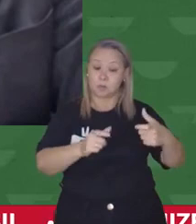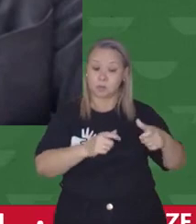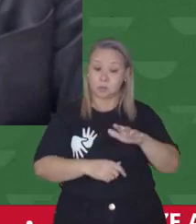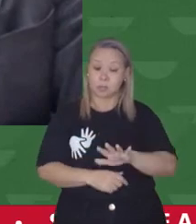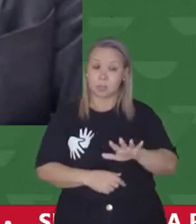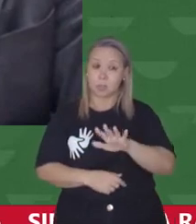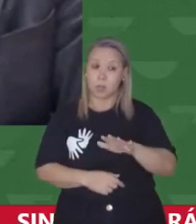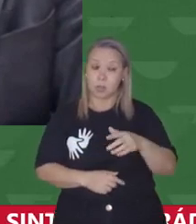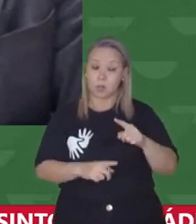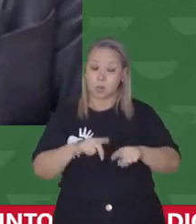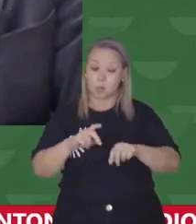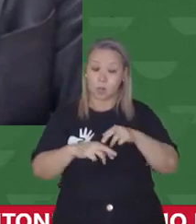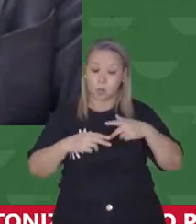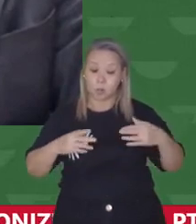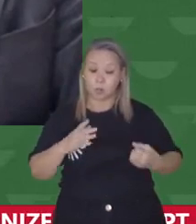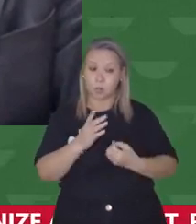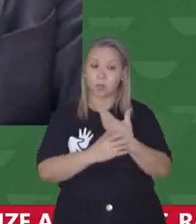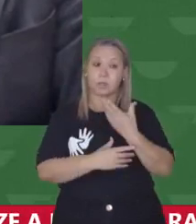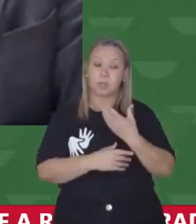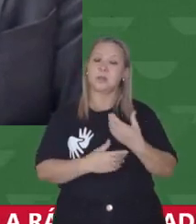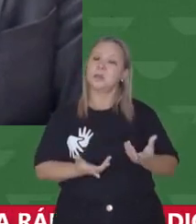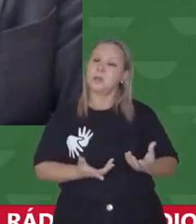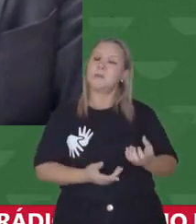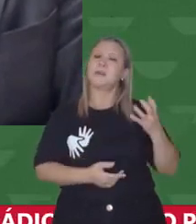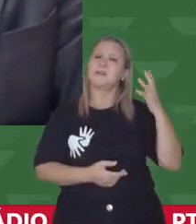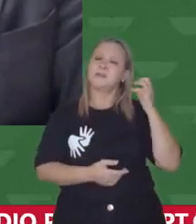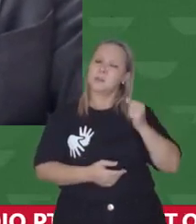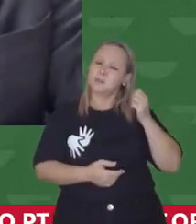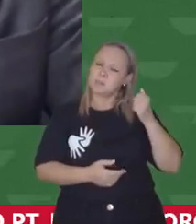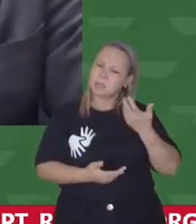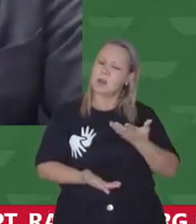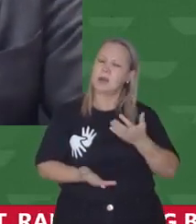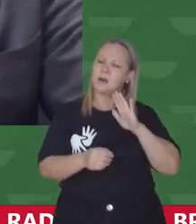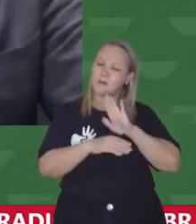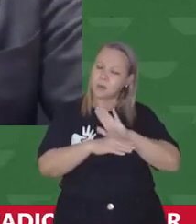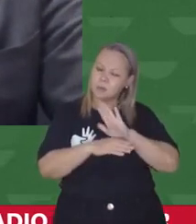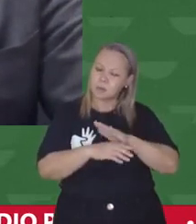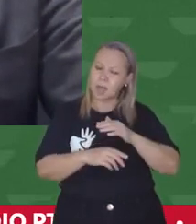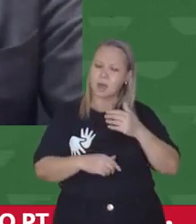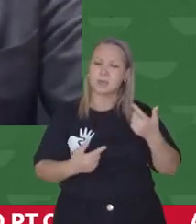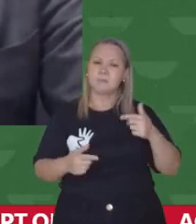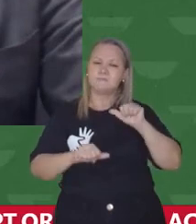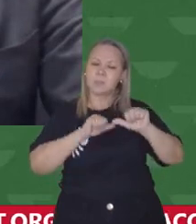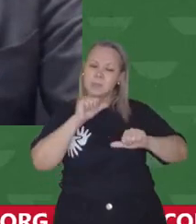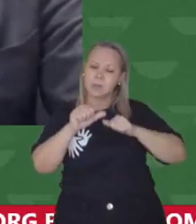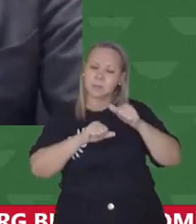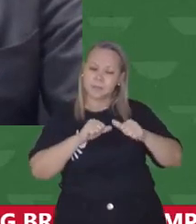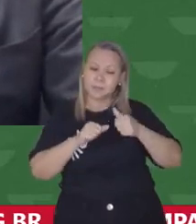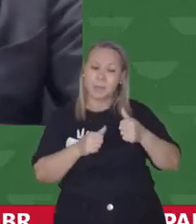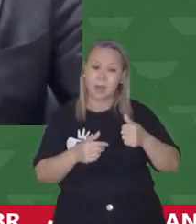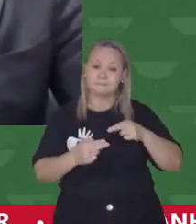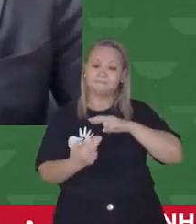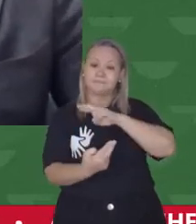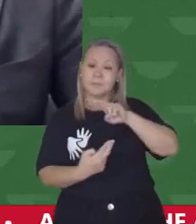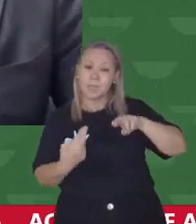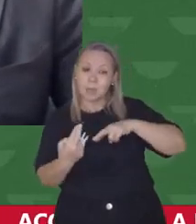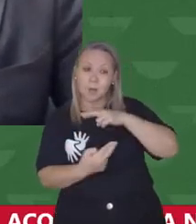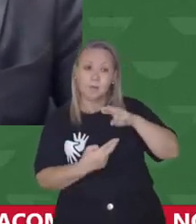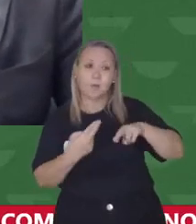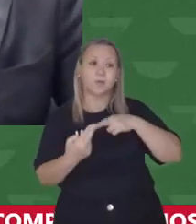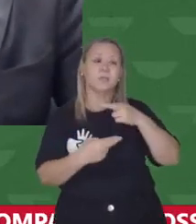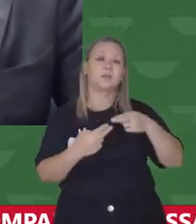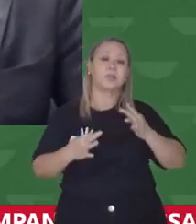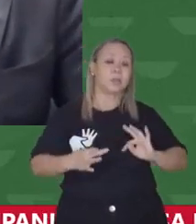produtivos que vão se beneficiar, sim, da revolução digital, da revolução tecnológica que nós estamos vivendo, quer dizer, da internet das